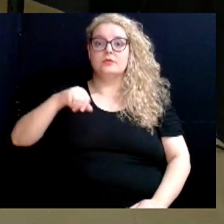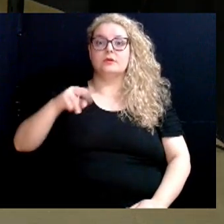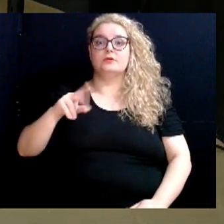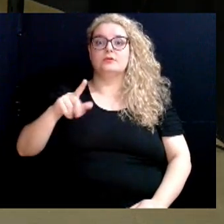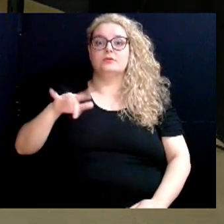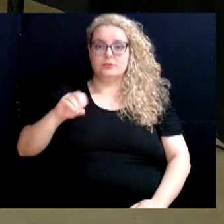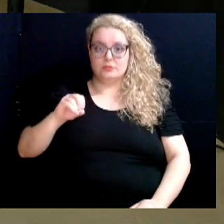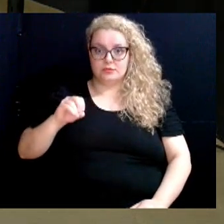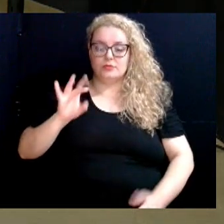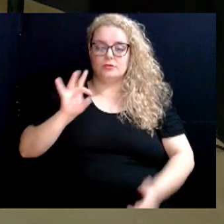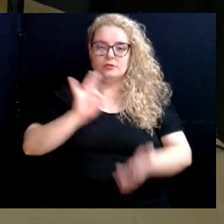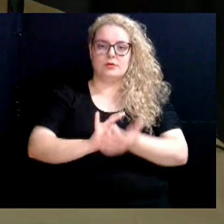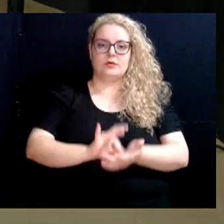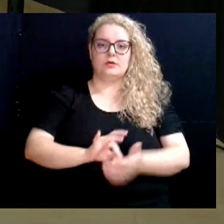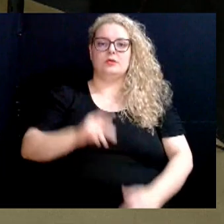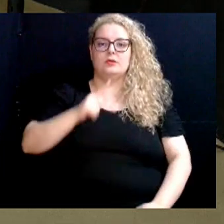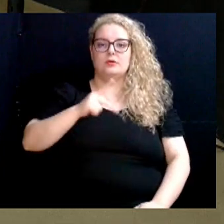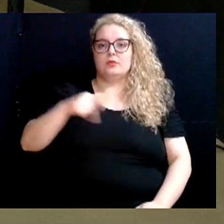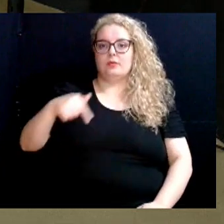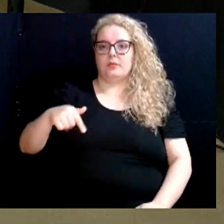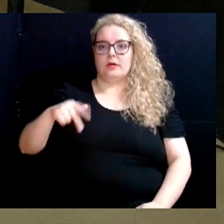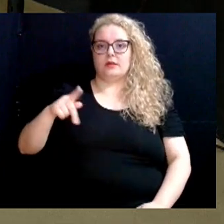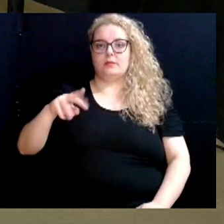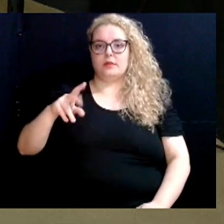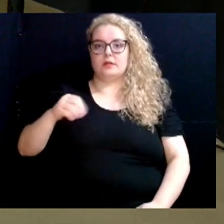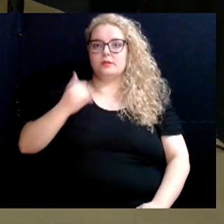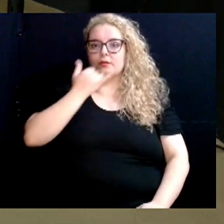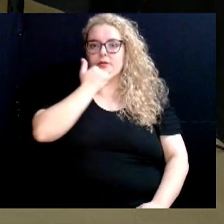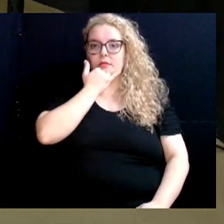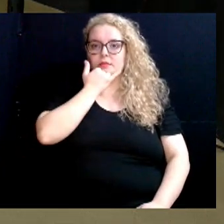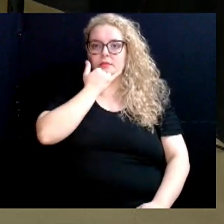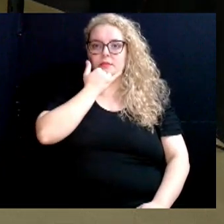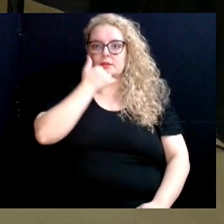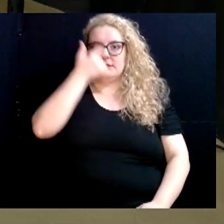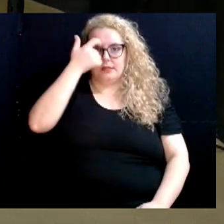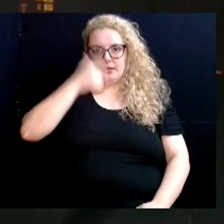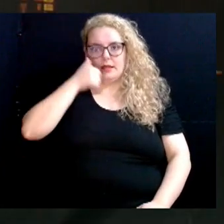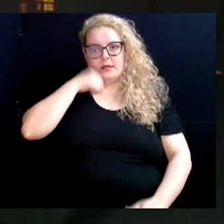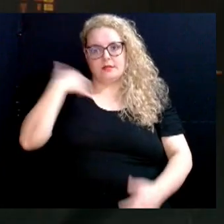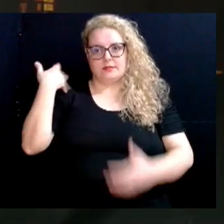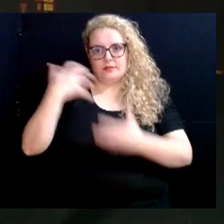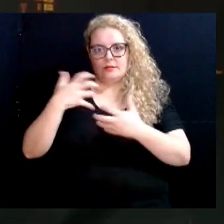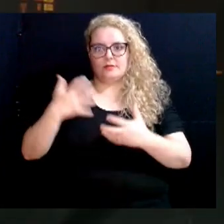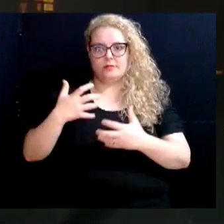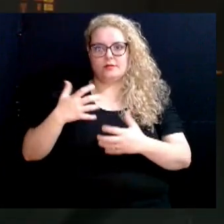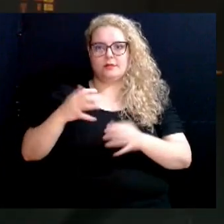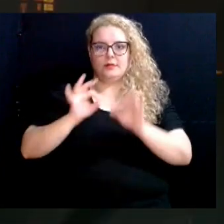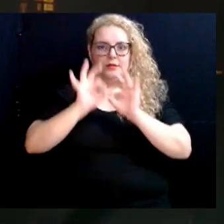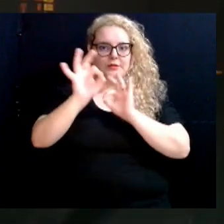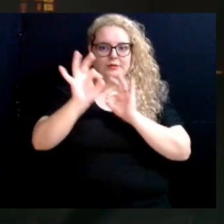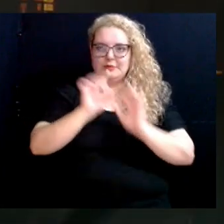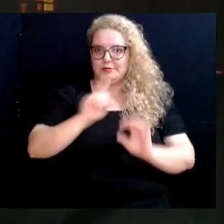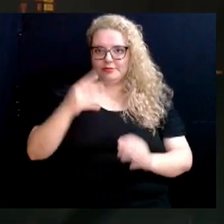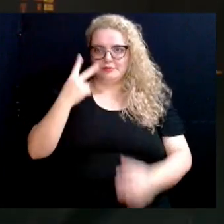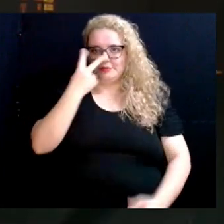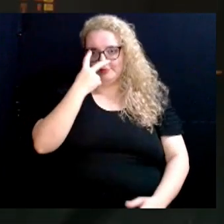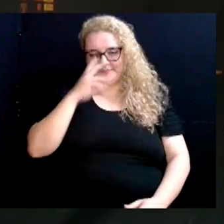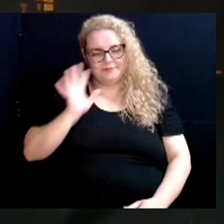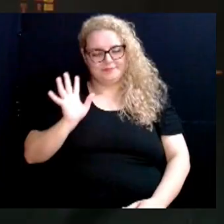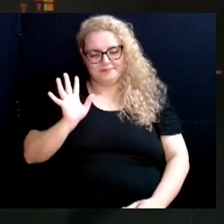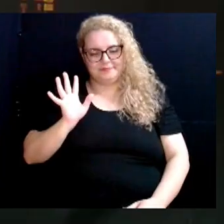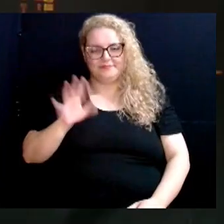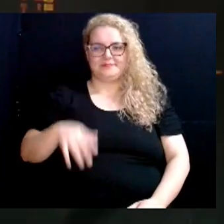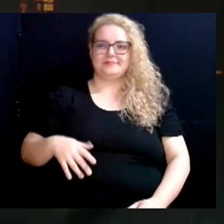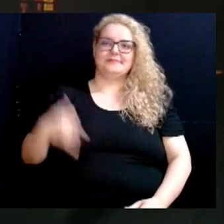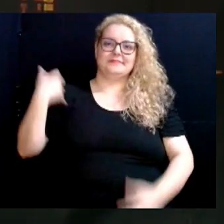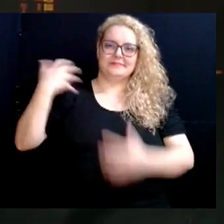verdade, né? Do Parque Prado. Gente, desculpe, que olha, a senhorinha aqui não enxerga muito bem de longe, tá? Mas faz parte da idade e